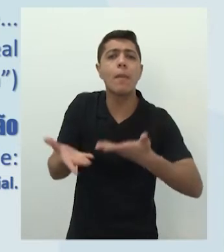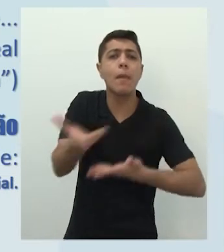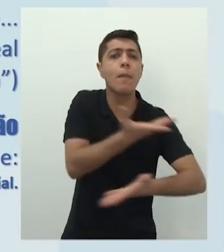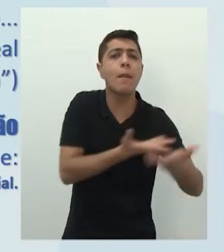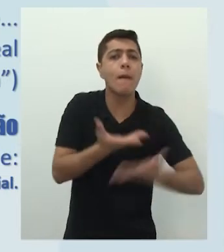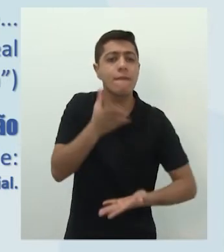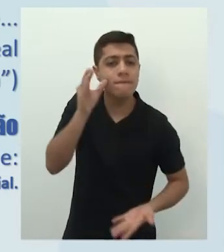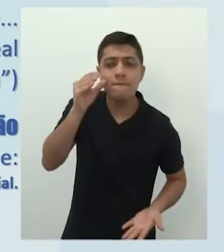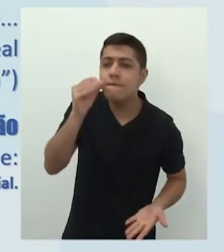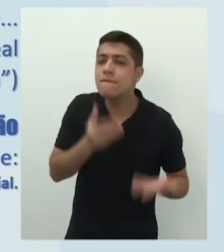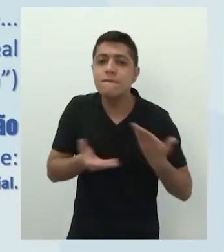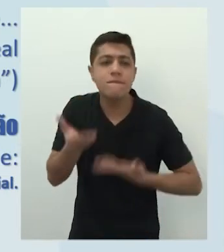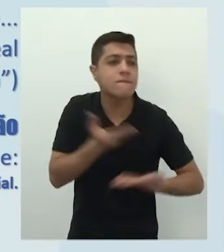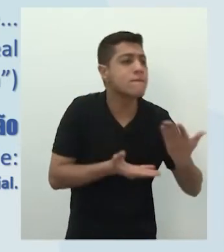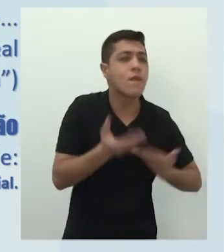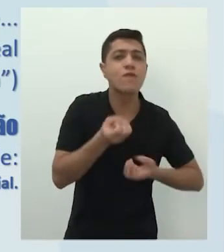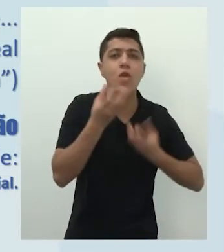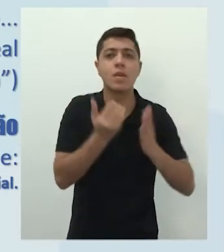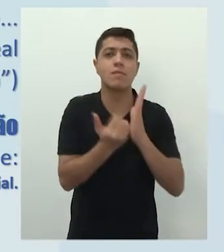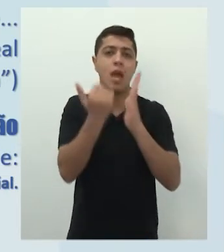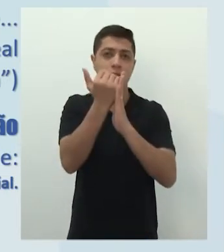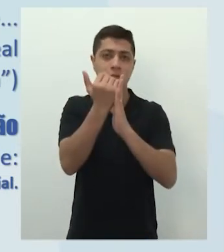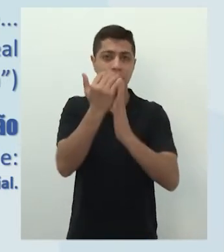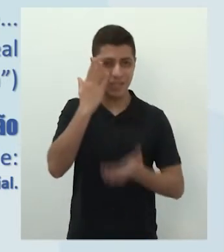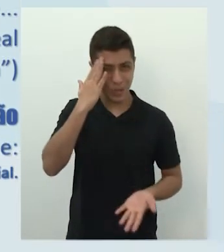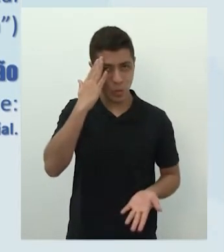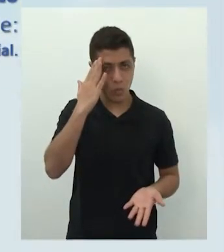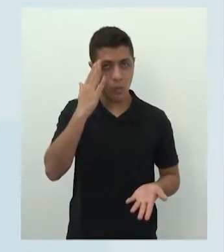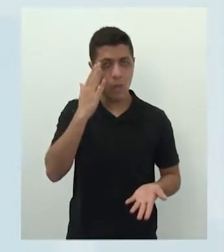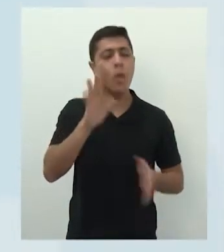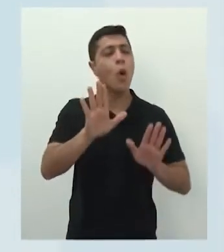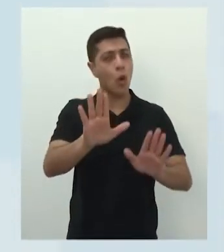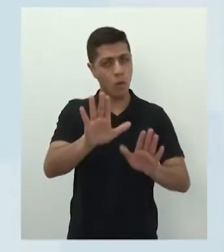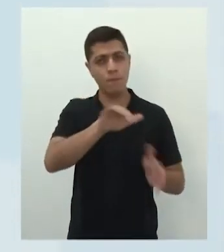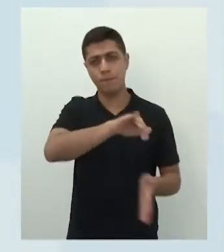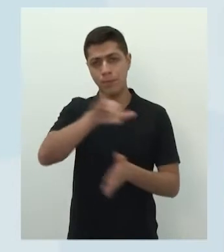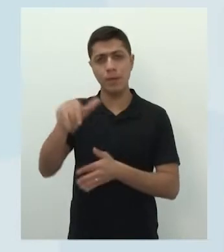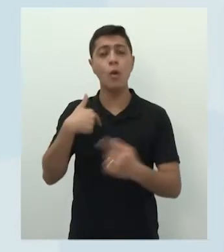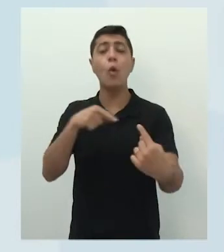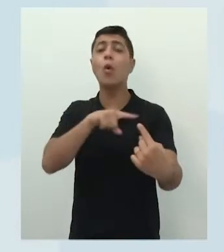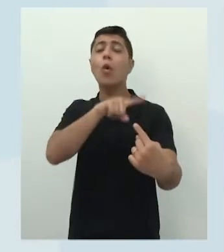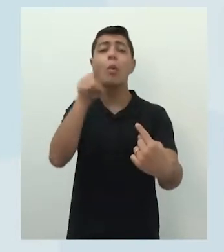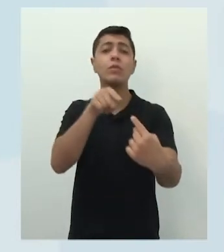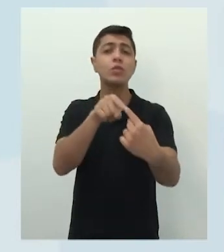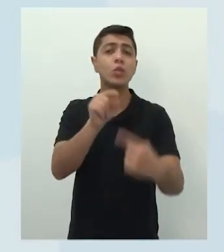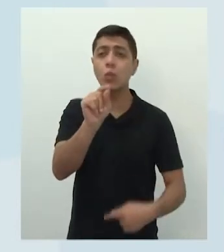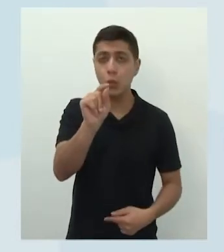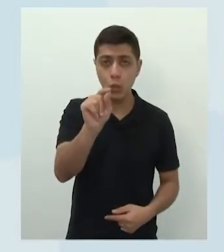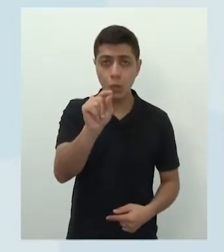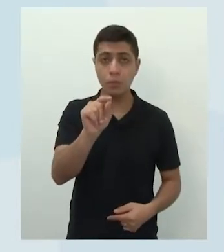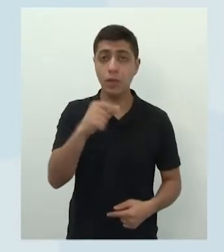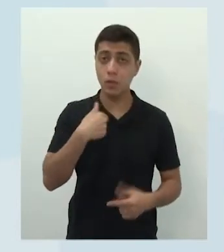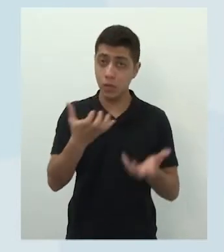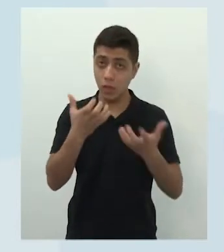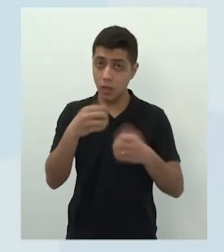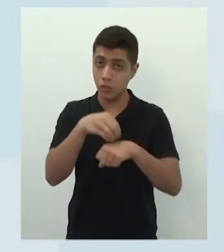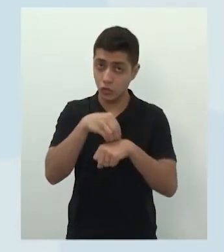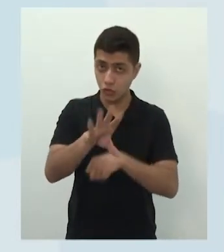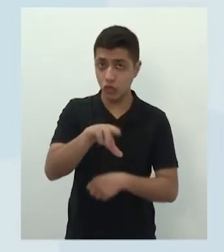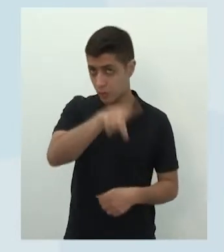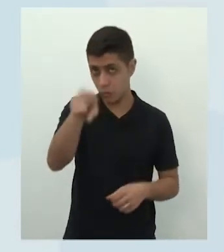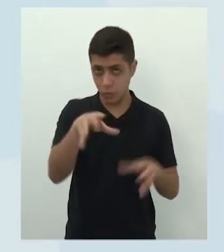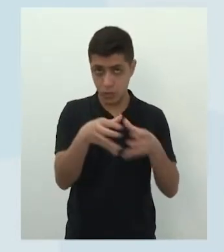essa é uma informação importante para discutir com vocês, educadores, tá? Esta interação, esse fenômeno de pessoas interagindo,